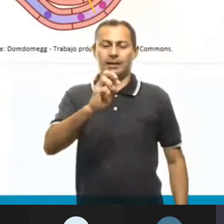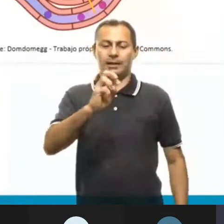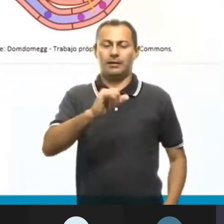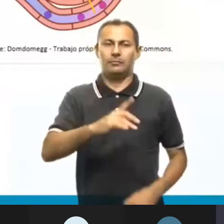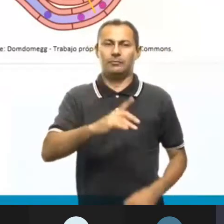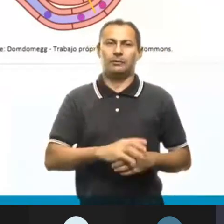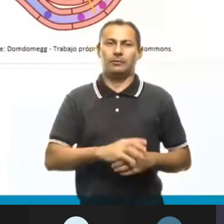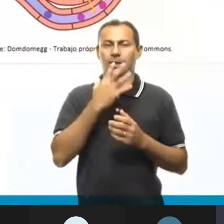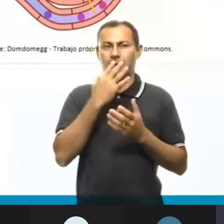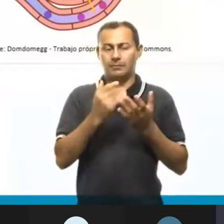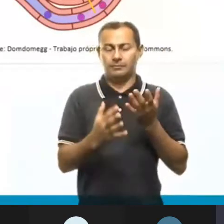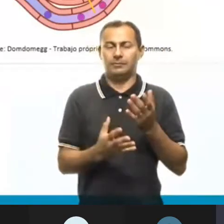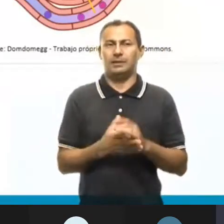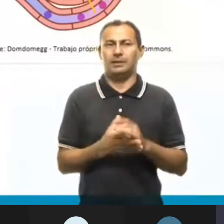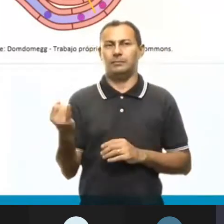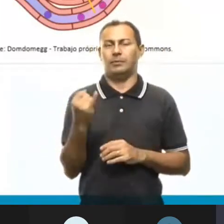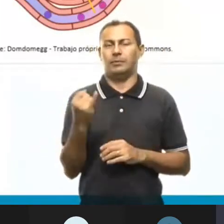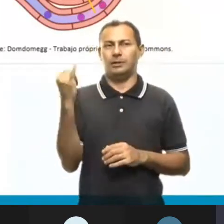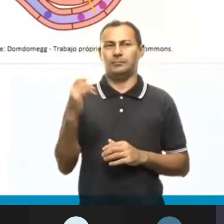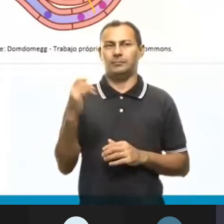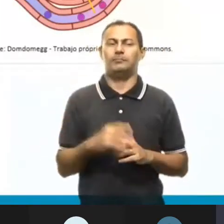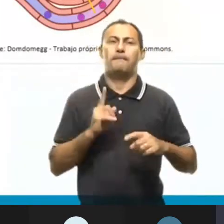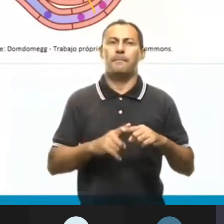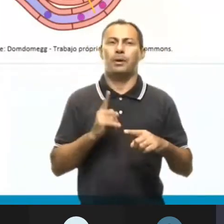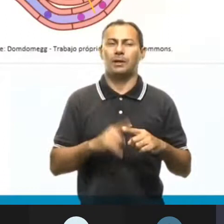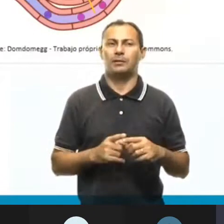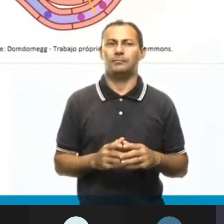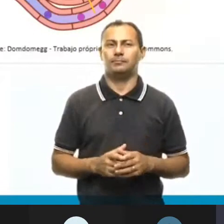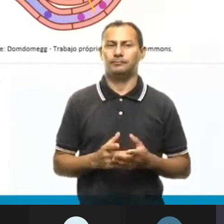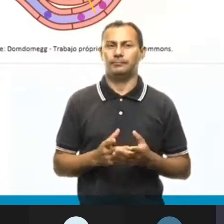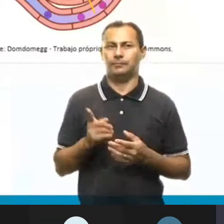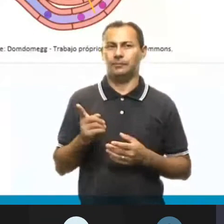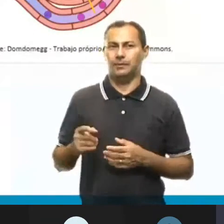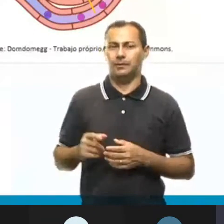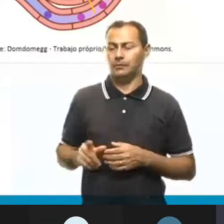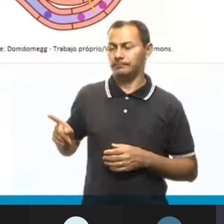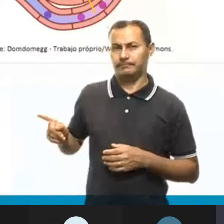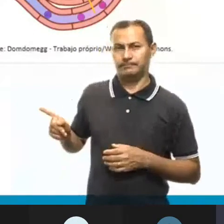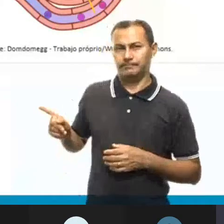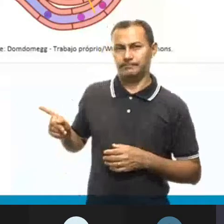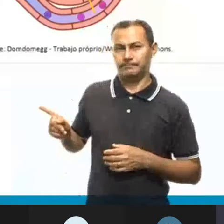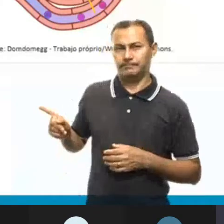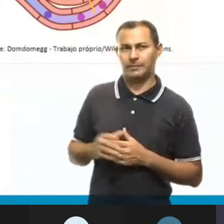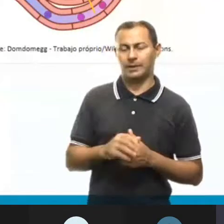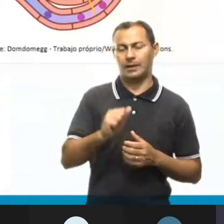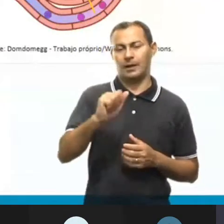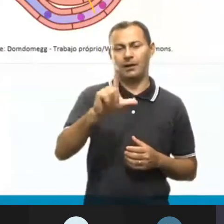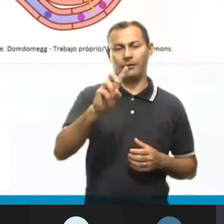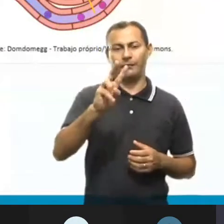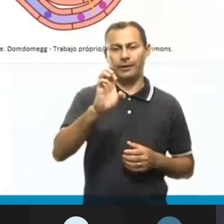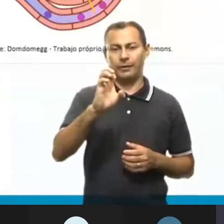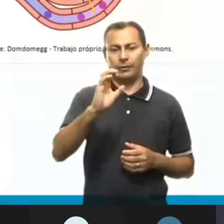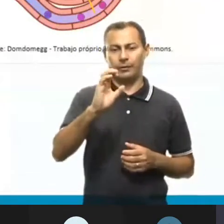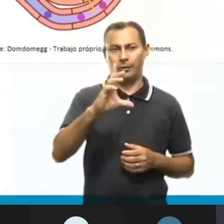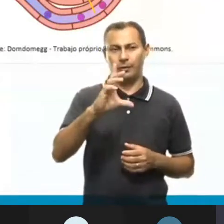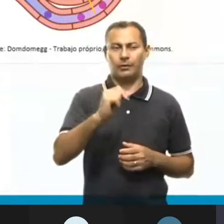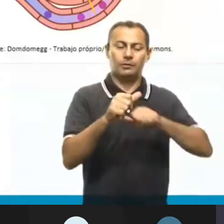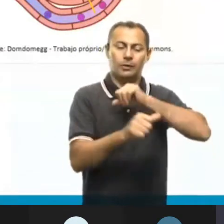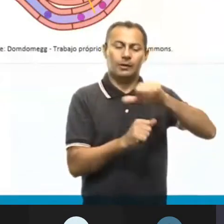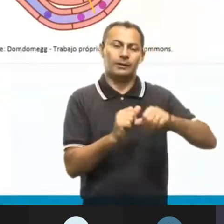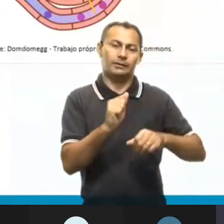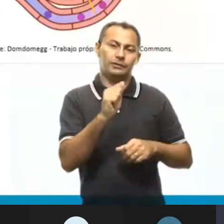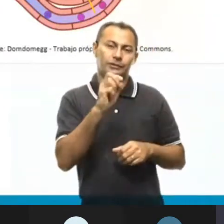extremamente vascularizados e isso é muito importante. Por quê? Porque vai ser aqui no alvéolo que a gente vai ter o quê? Troca